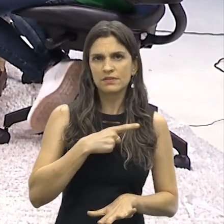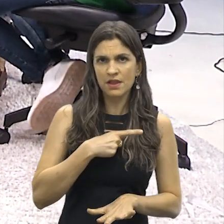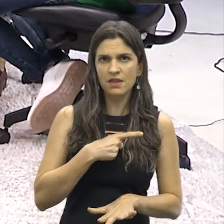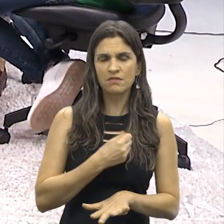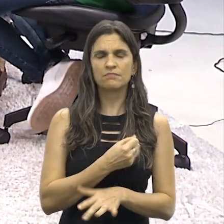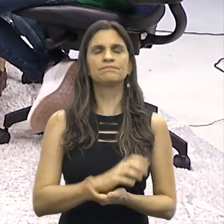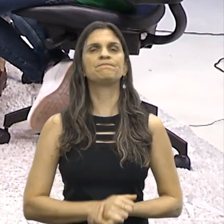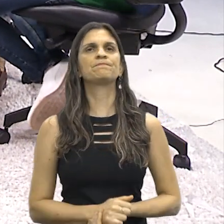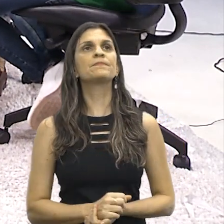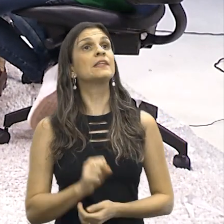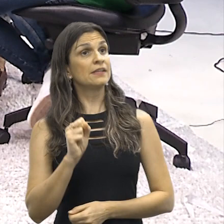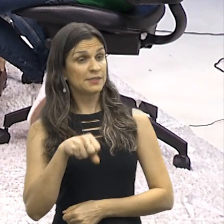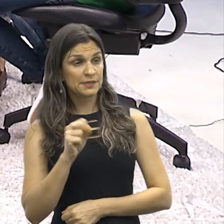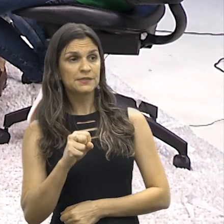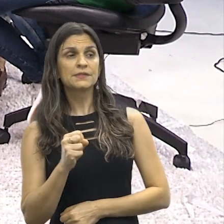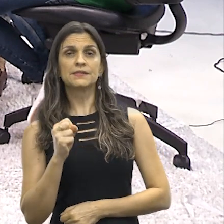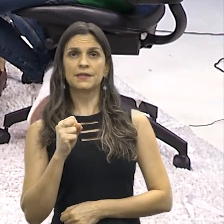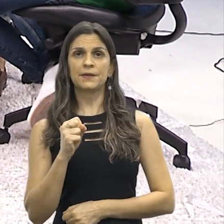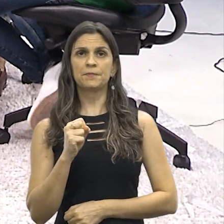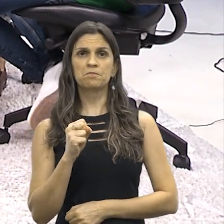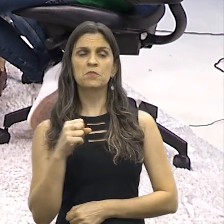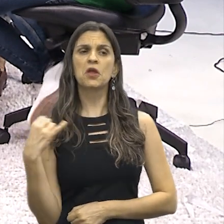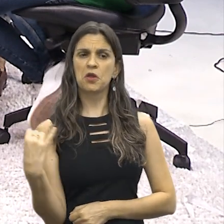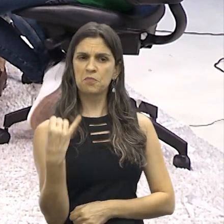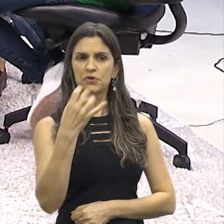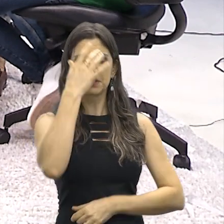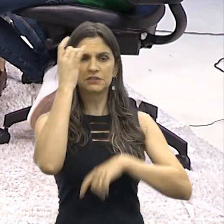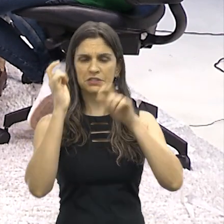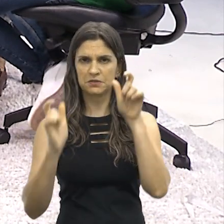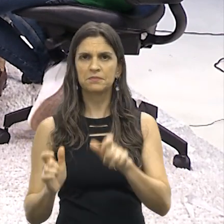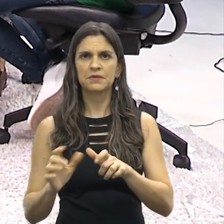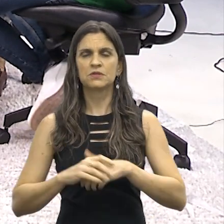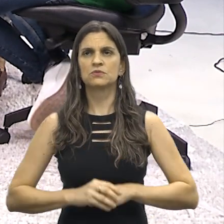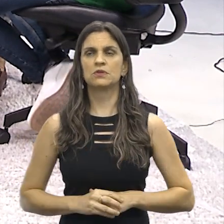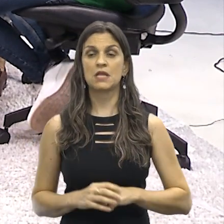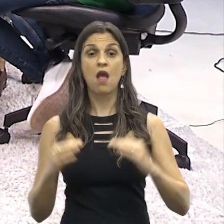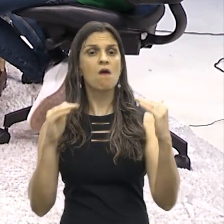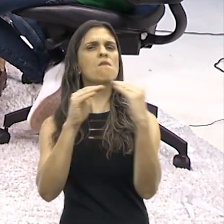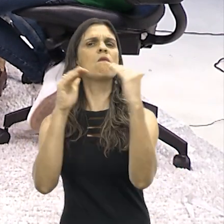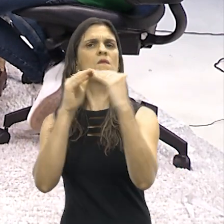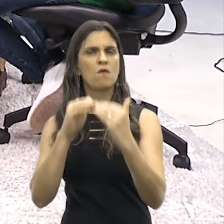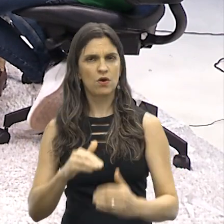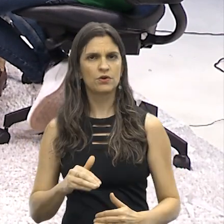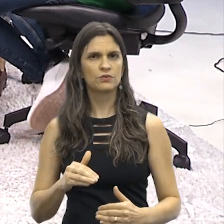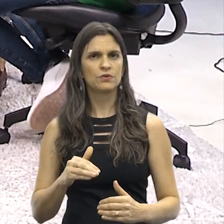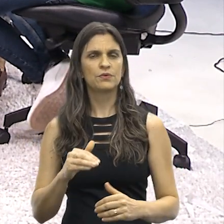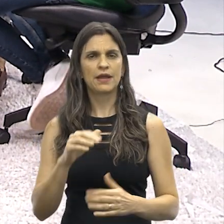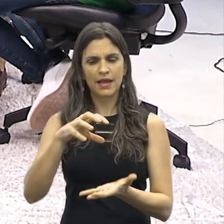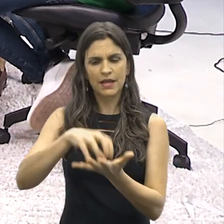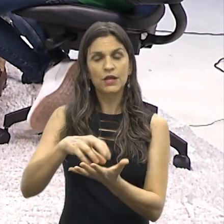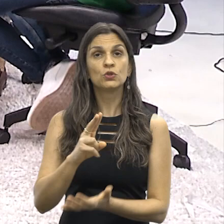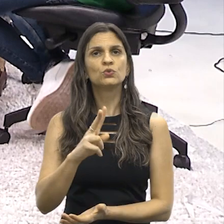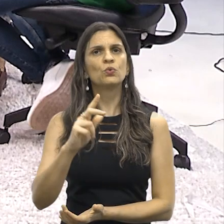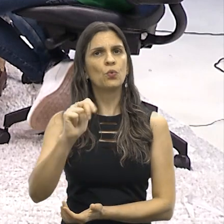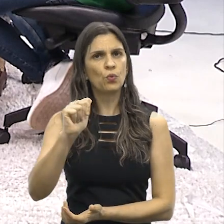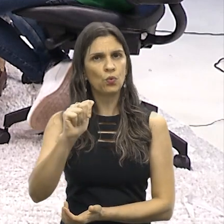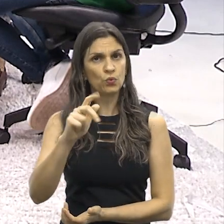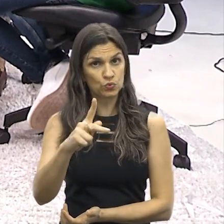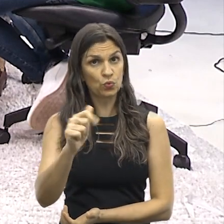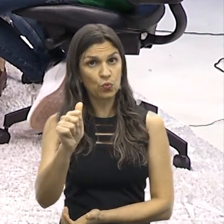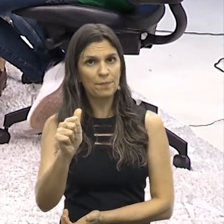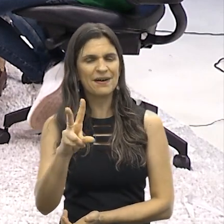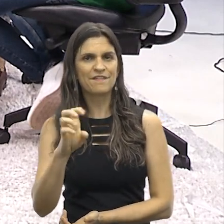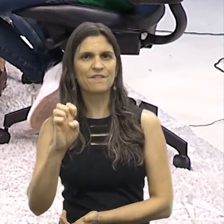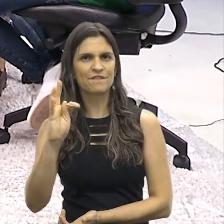Complementando algo dito pelo professor André, eu concordo também com a questão da UPAVET, acho de suma importância trabalhar nessa linha, não a construção